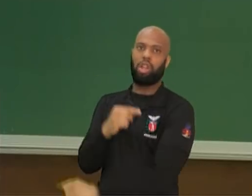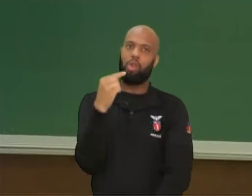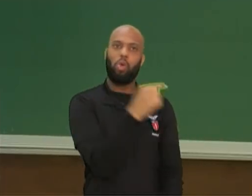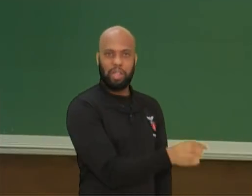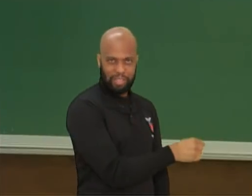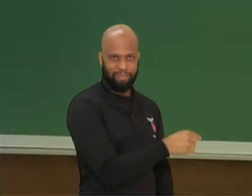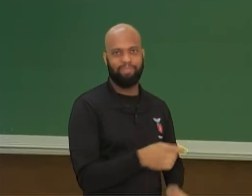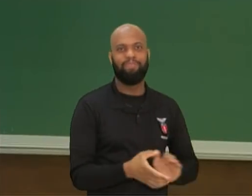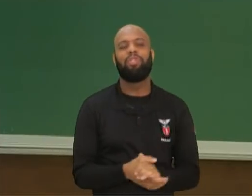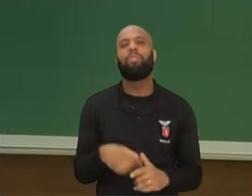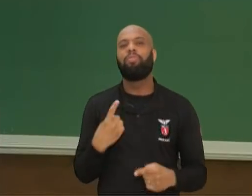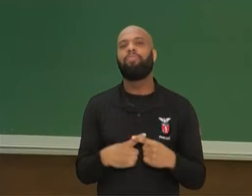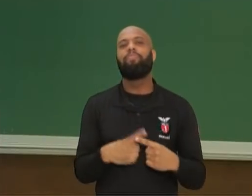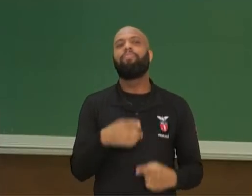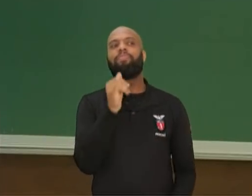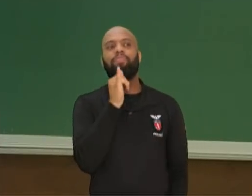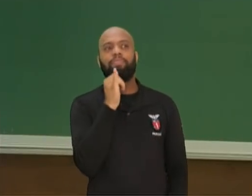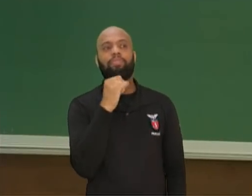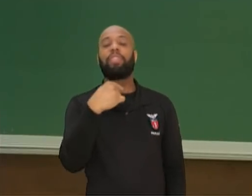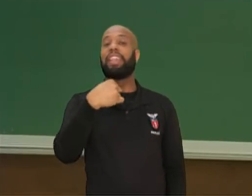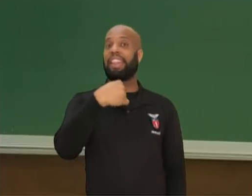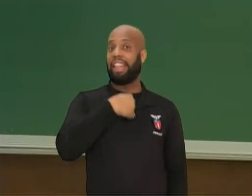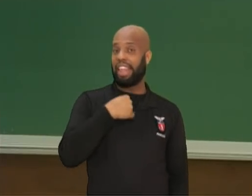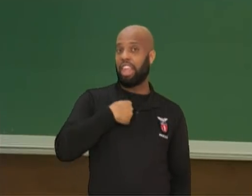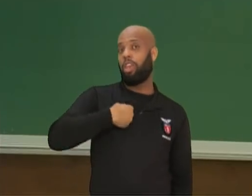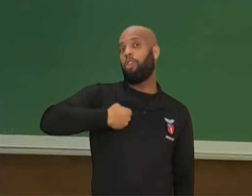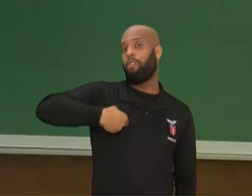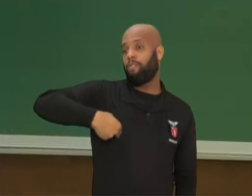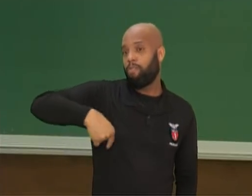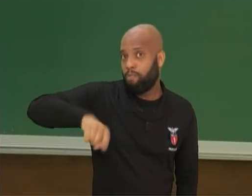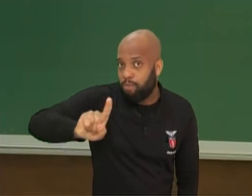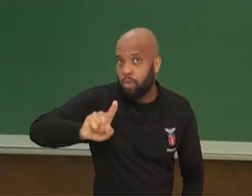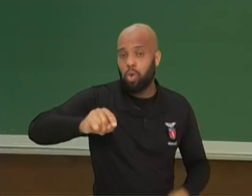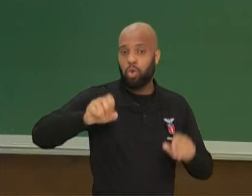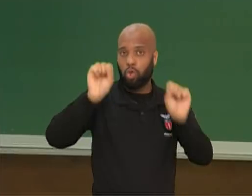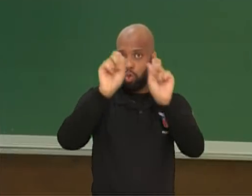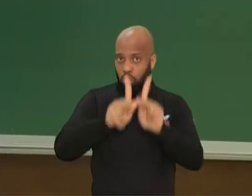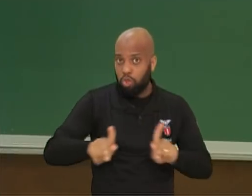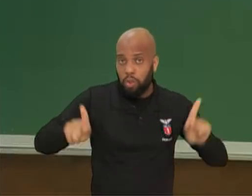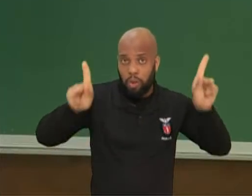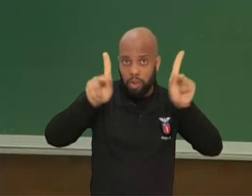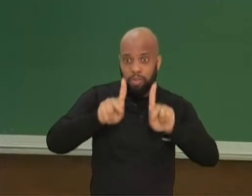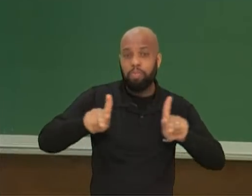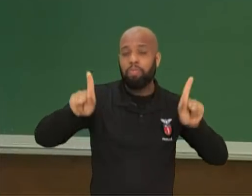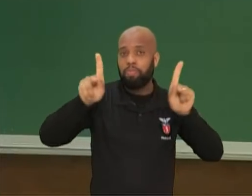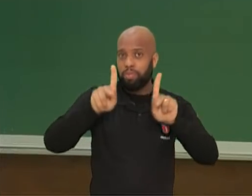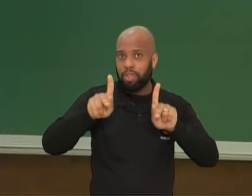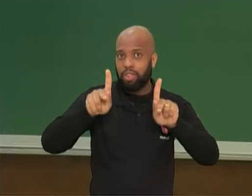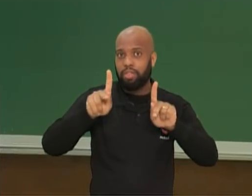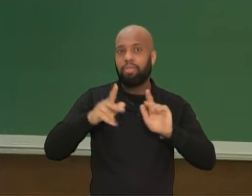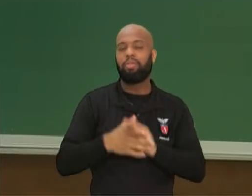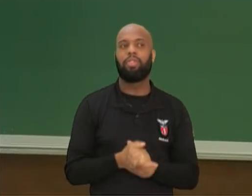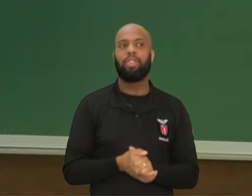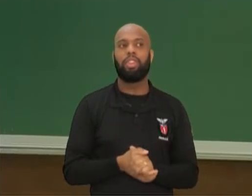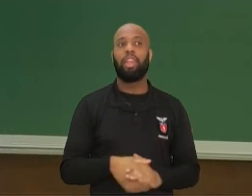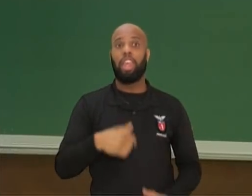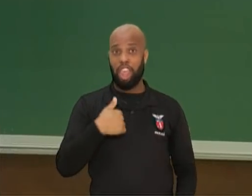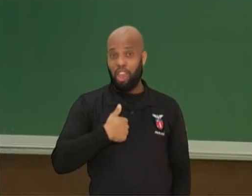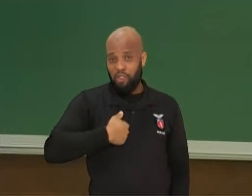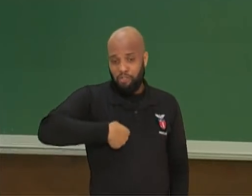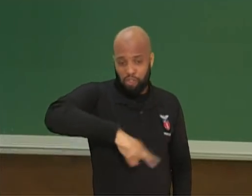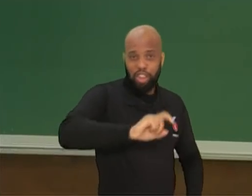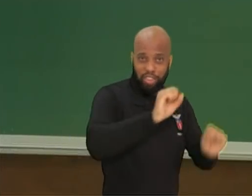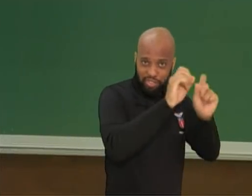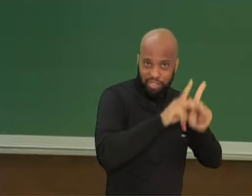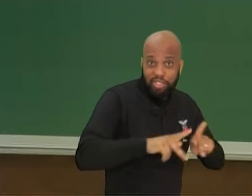né? Você pensa assim: eu fui ao shopping, né? Então, quando a gente vai ao shopping,